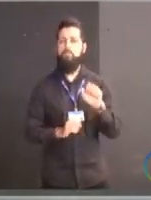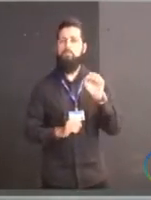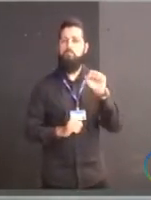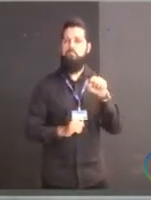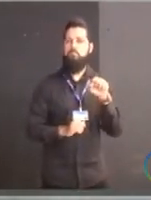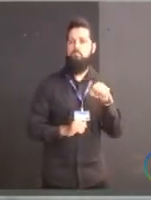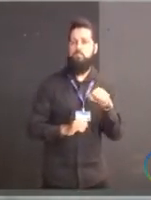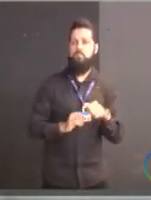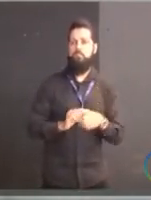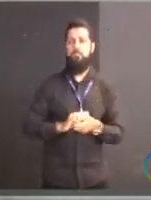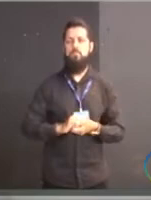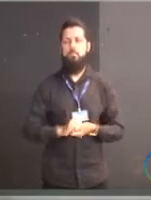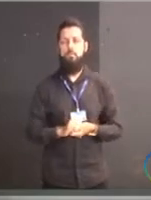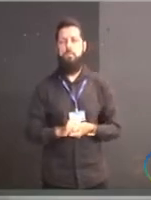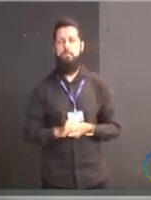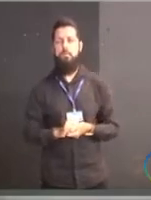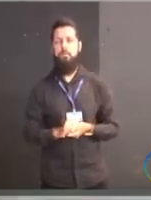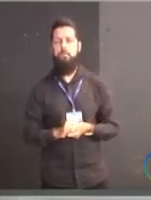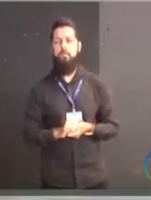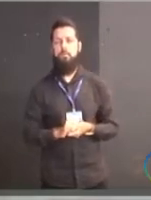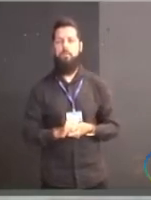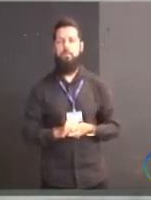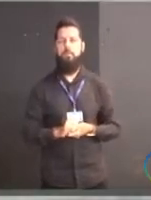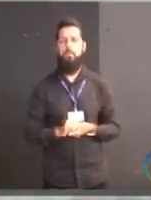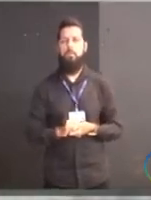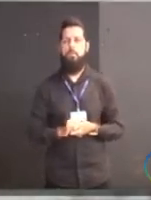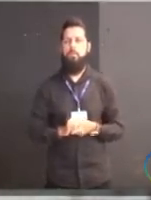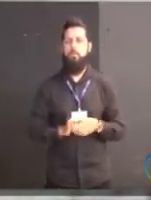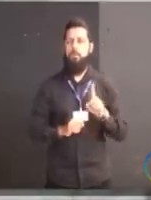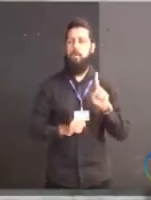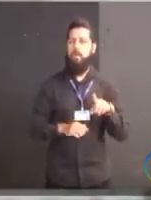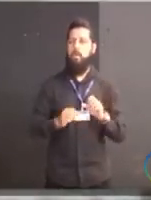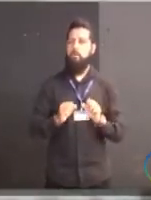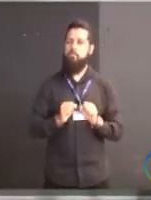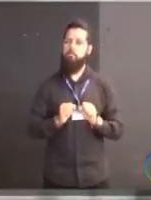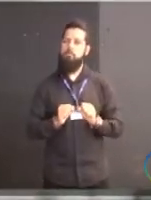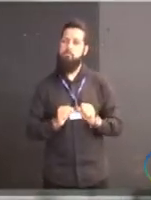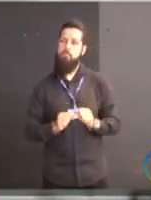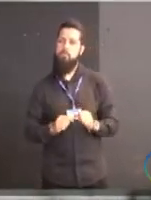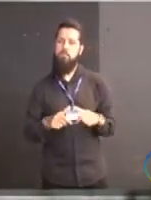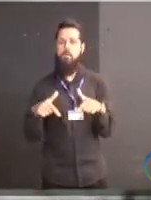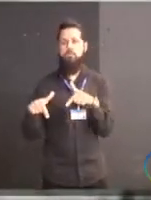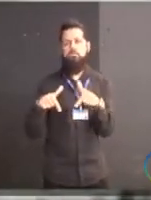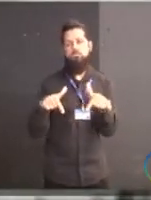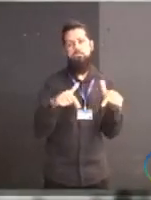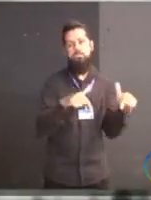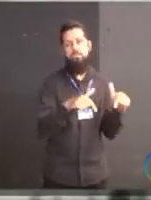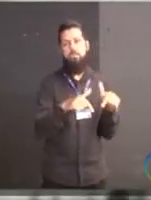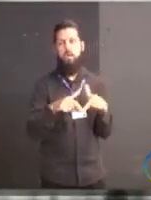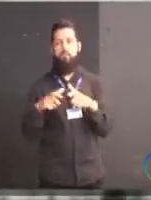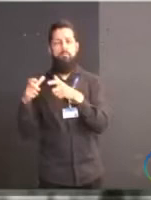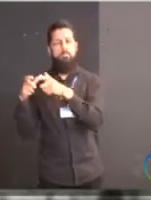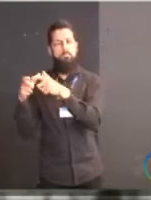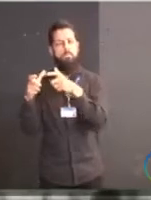sem o trabalho remunerado como sendo um trabalho castigo para